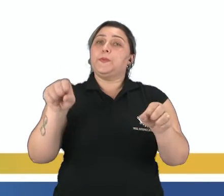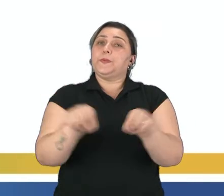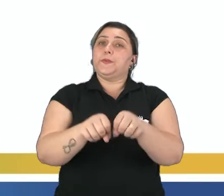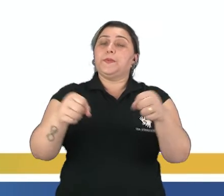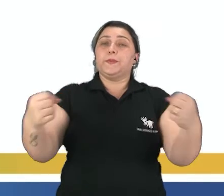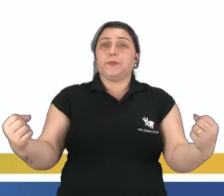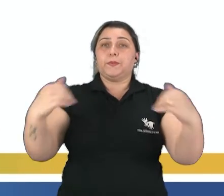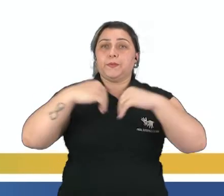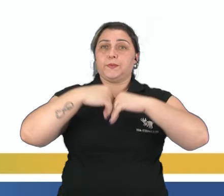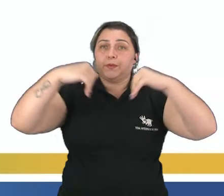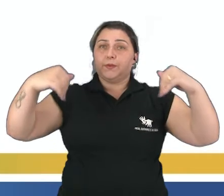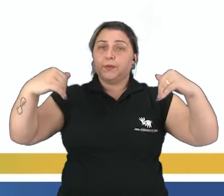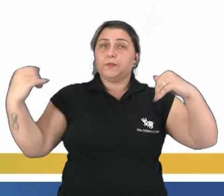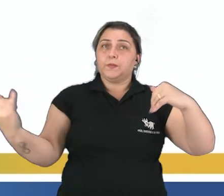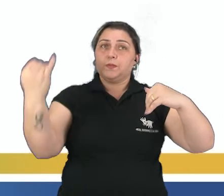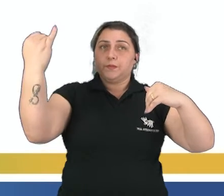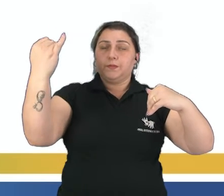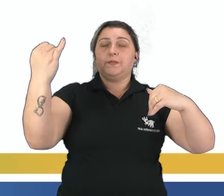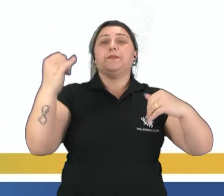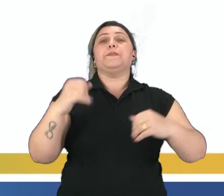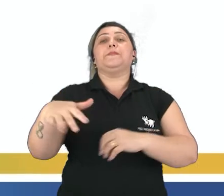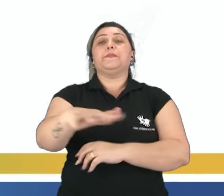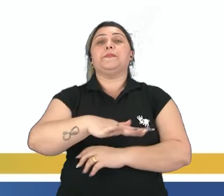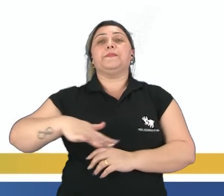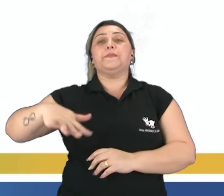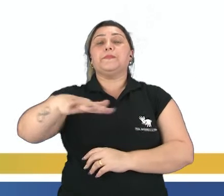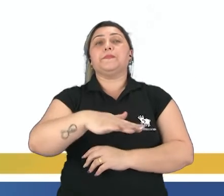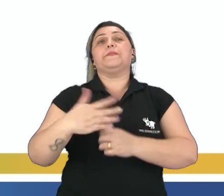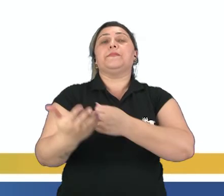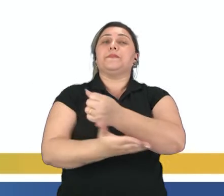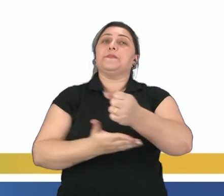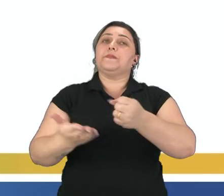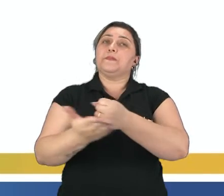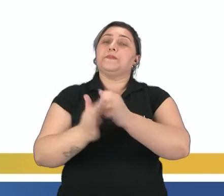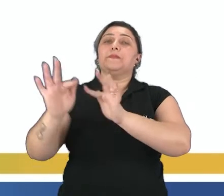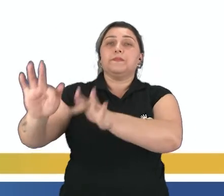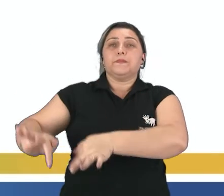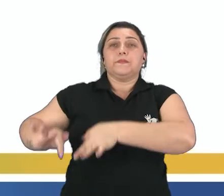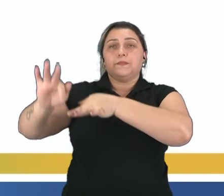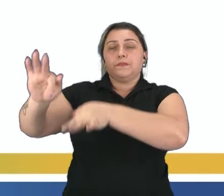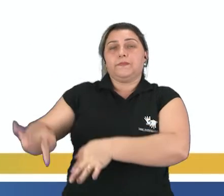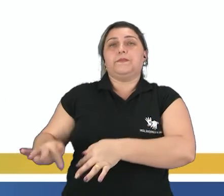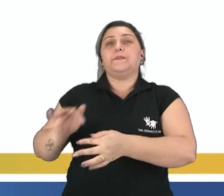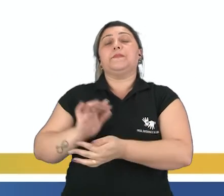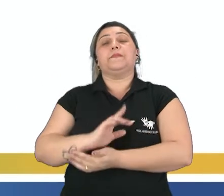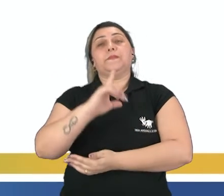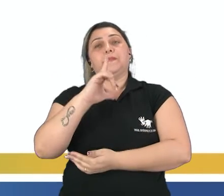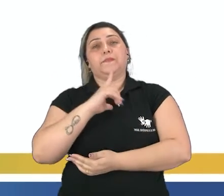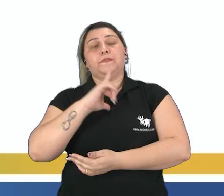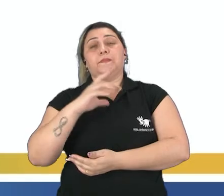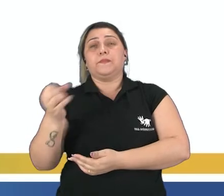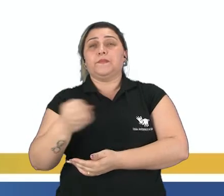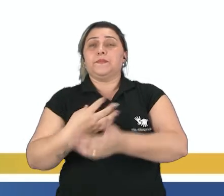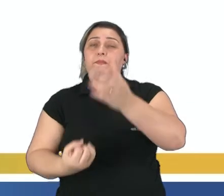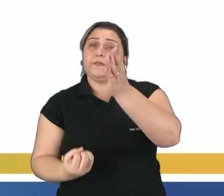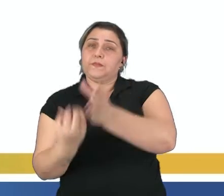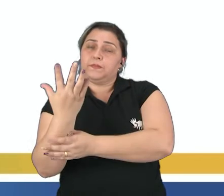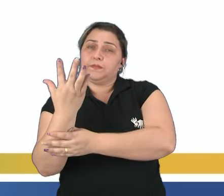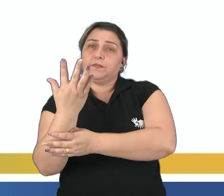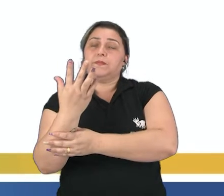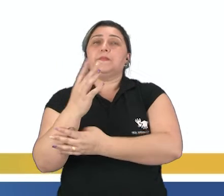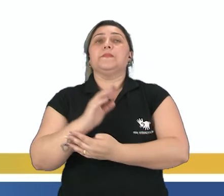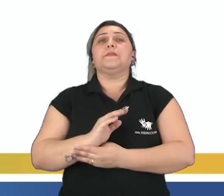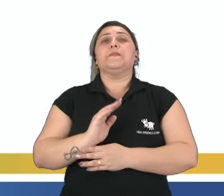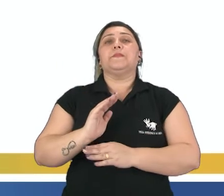rompimento fundamental aí, certo? A sociedade que era baseada no feudalismo, ela teve esse novo surgimento, esse